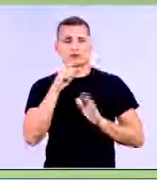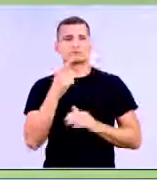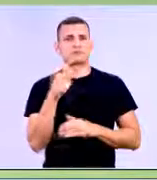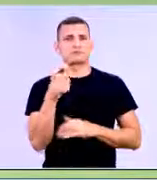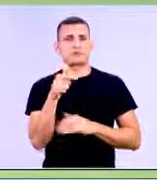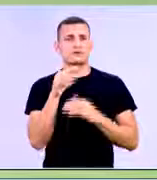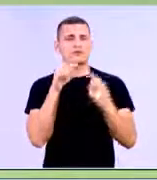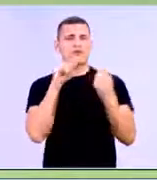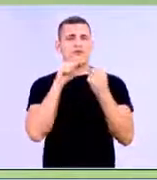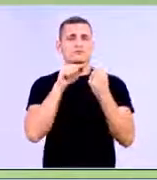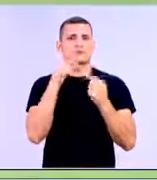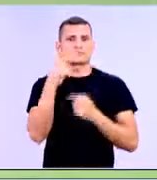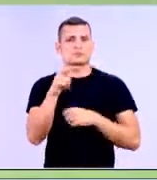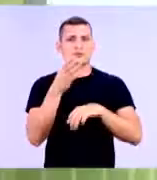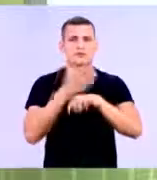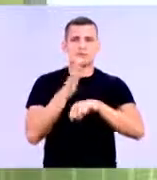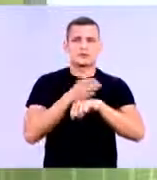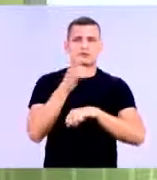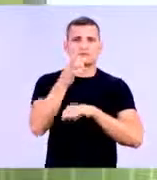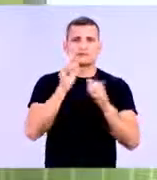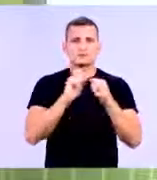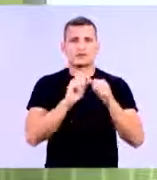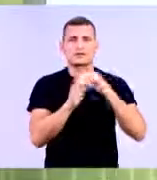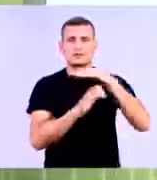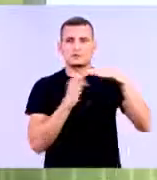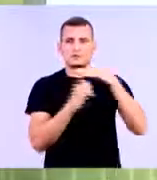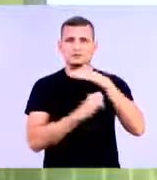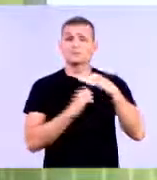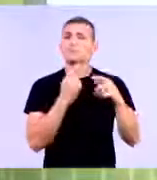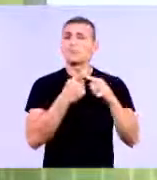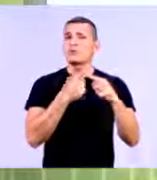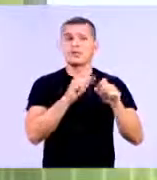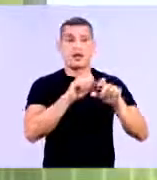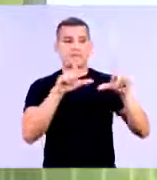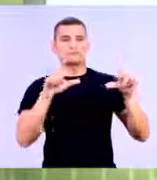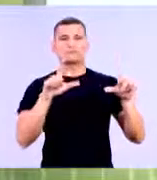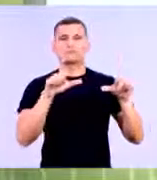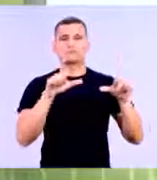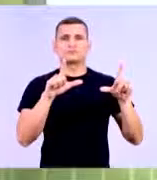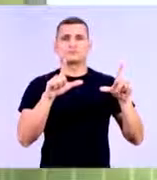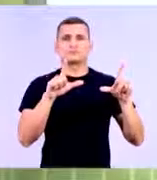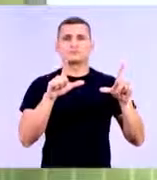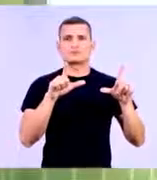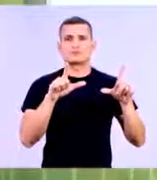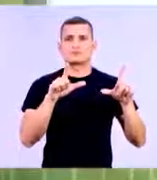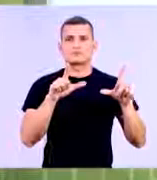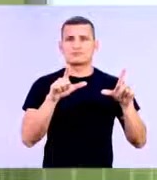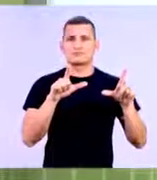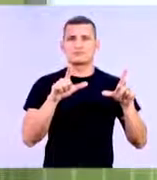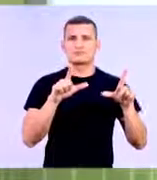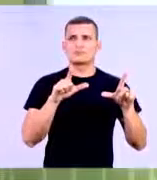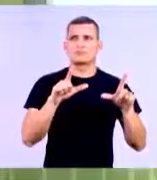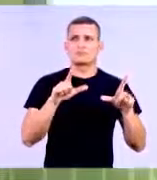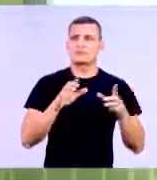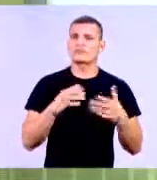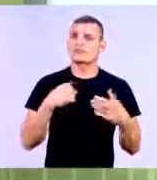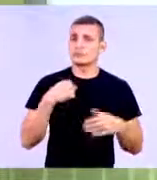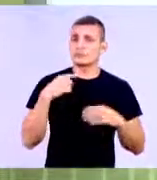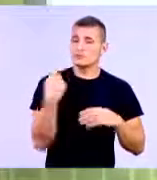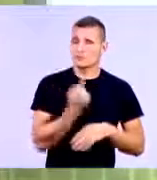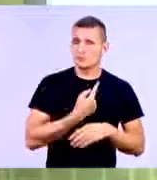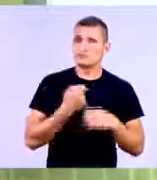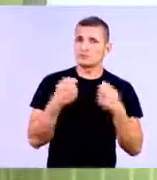às atividades que você executa na empresa, por que abri-la? Ok? Tá? Então, nós